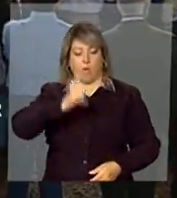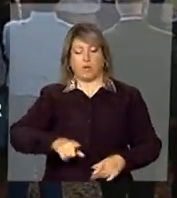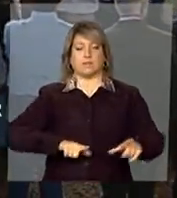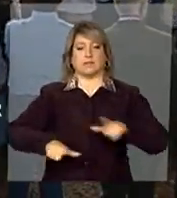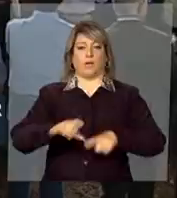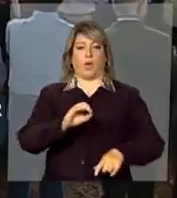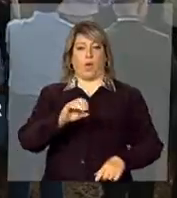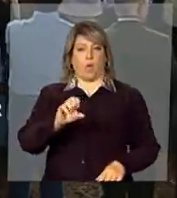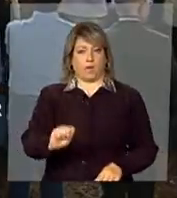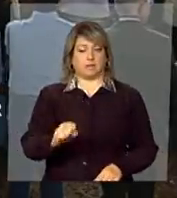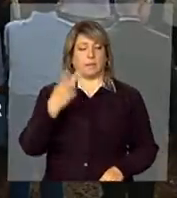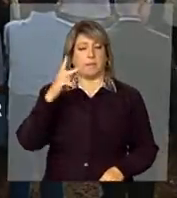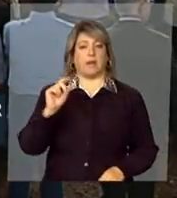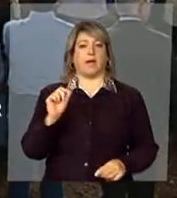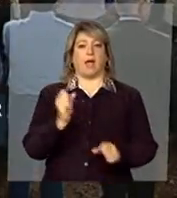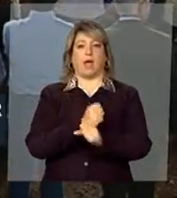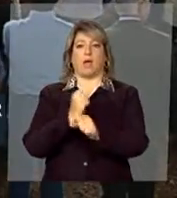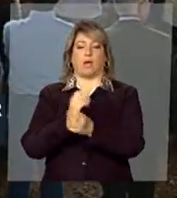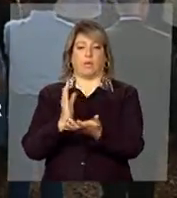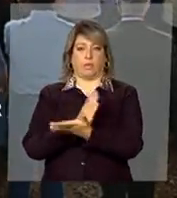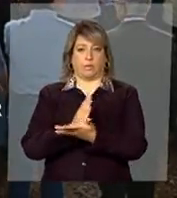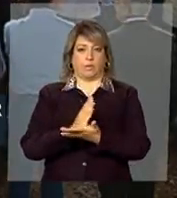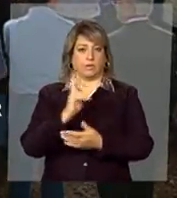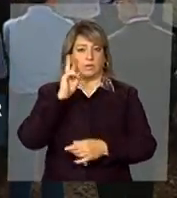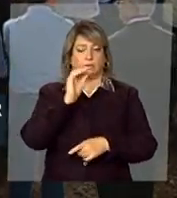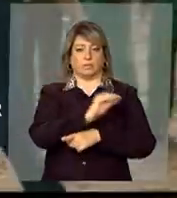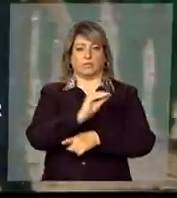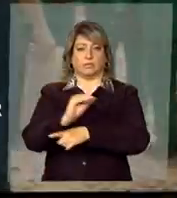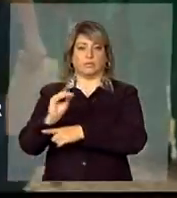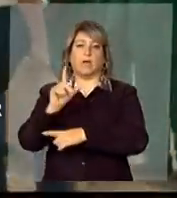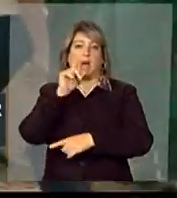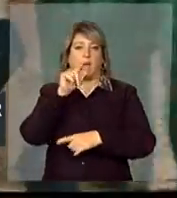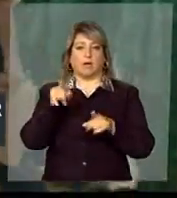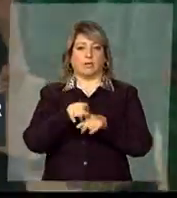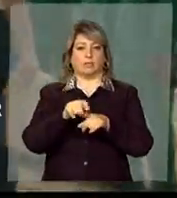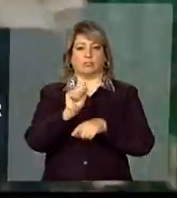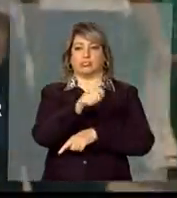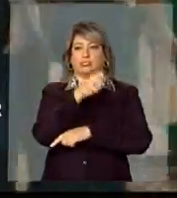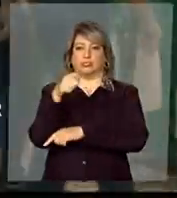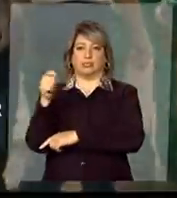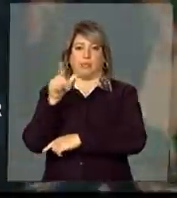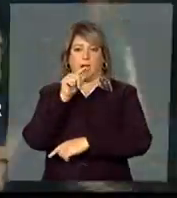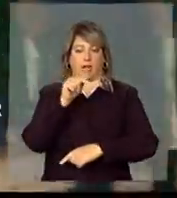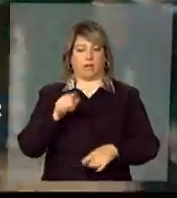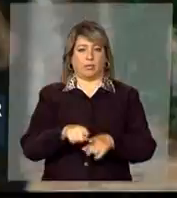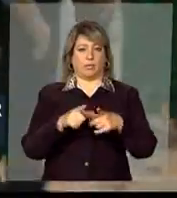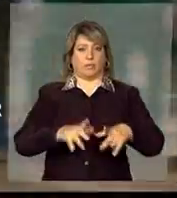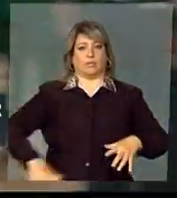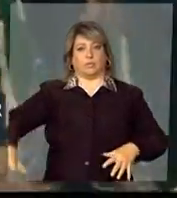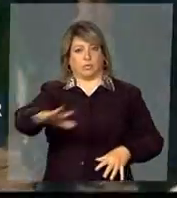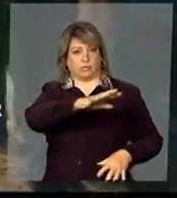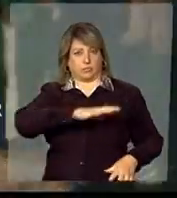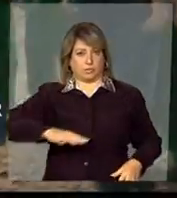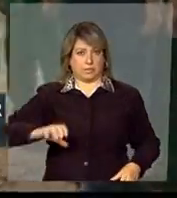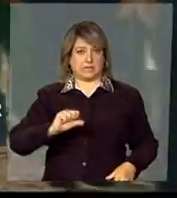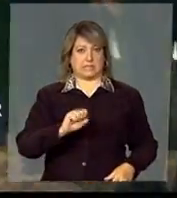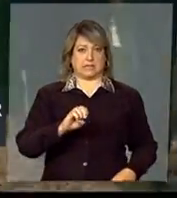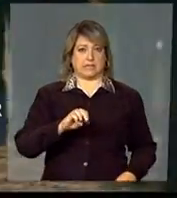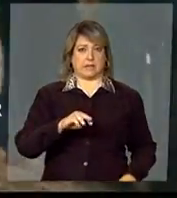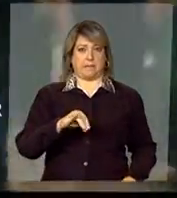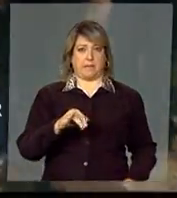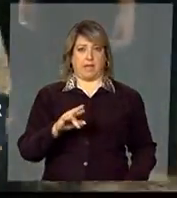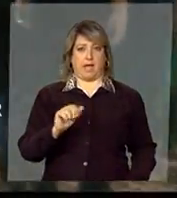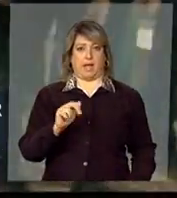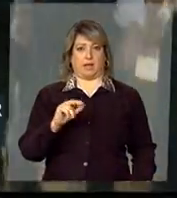de serviço para algumas obras de abastecimento e irrigação na região do semiárido